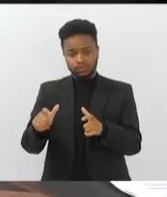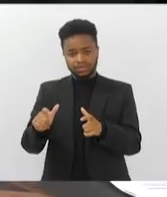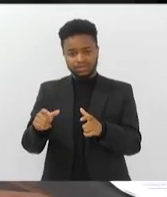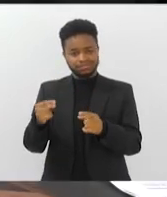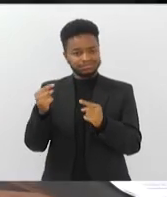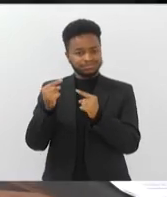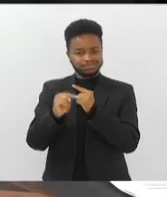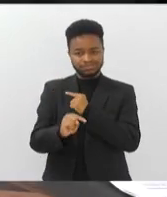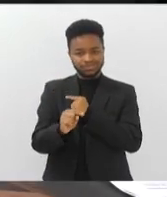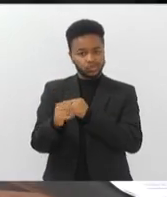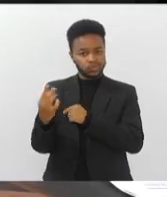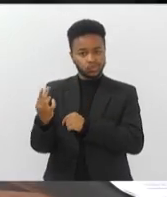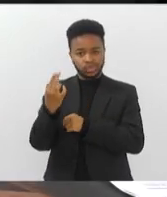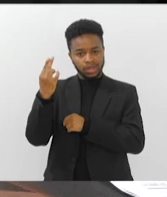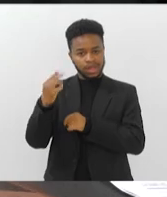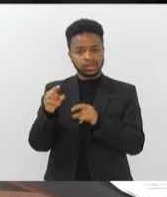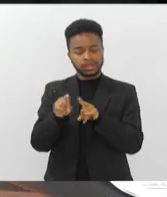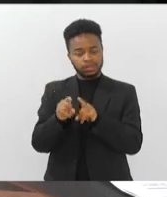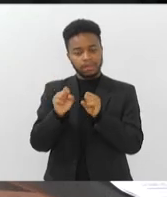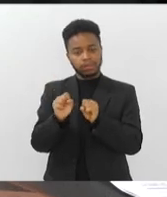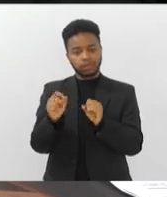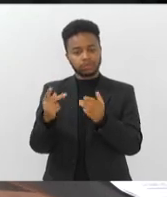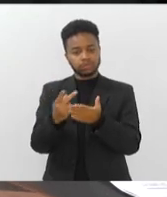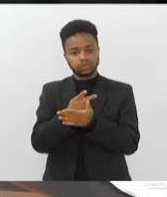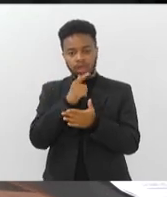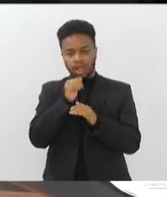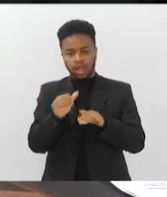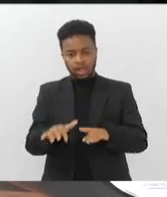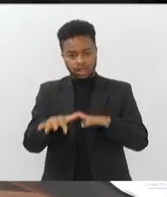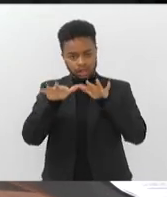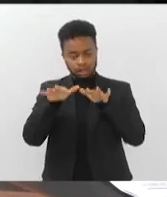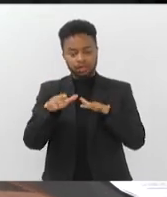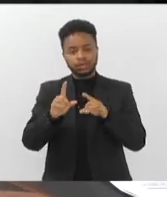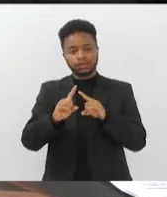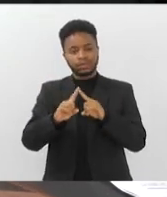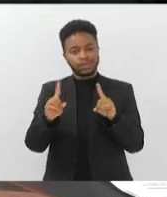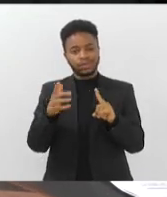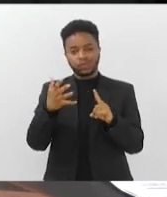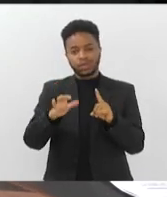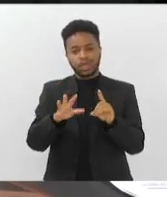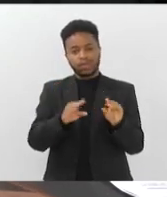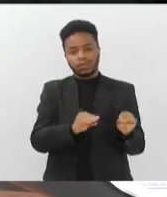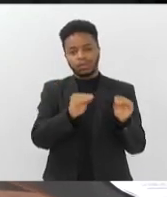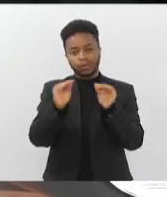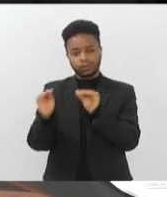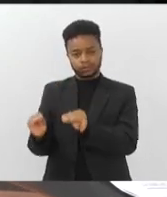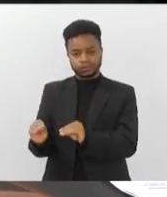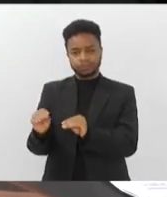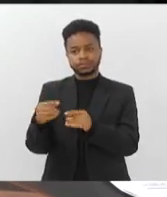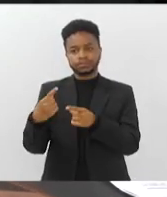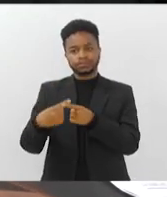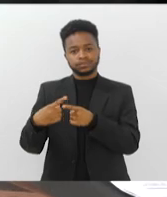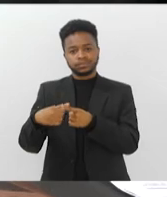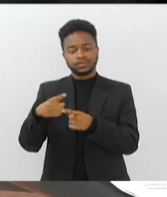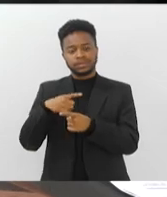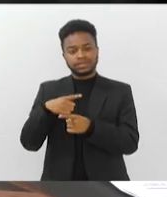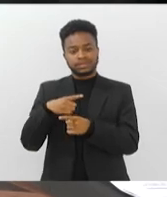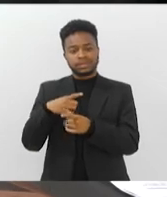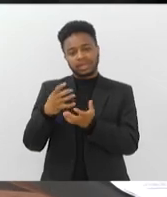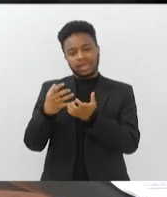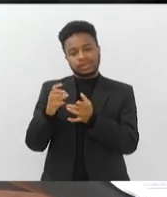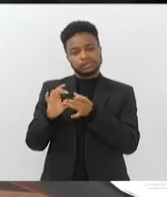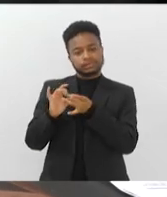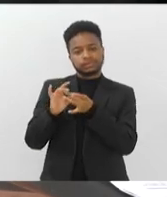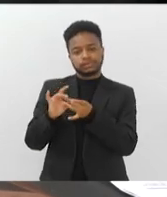impróprio e sujeito a inundação, etc., não querem sair, têm apego e acabam